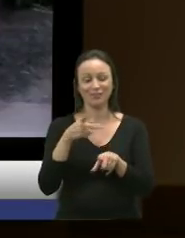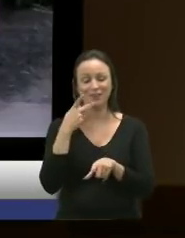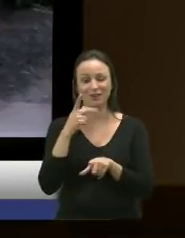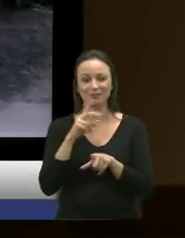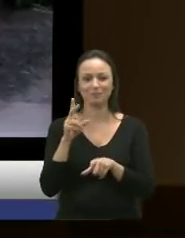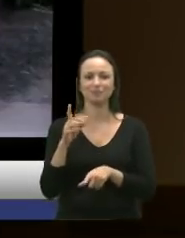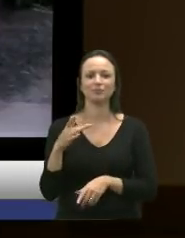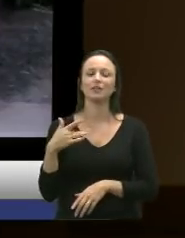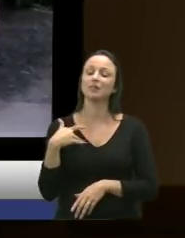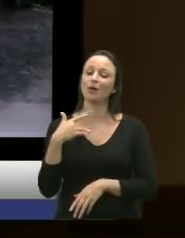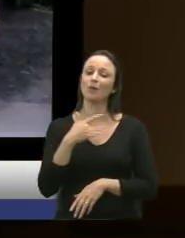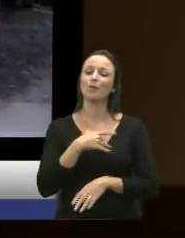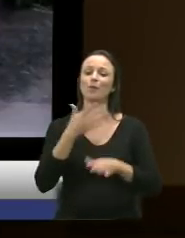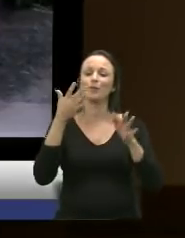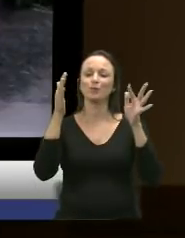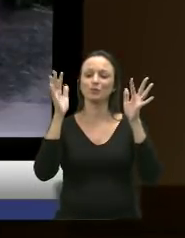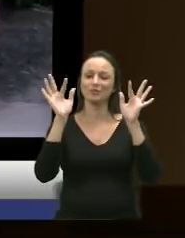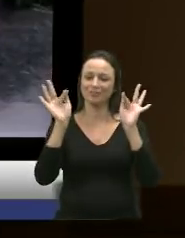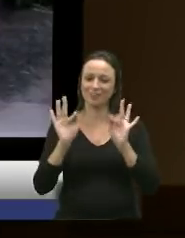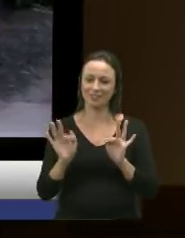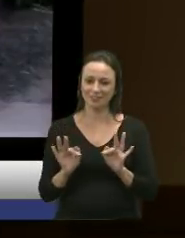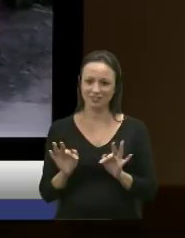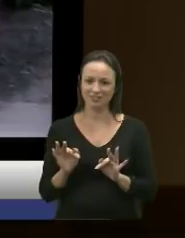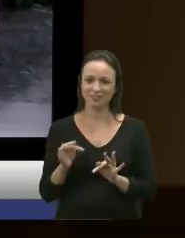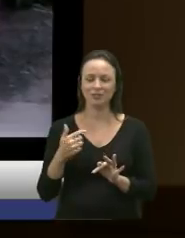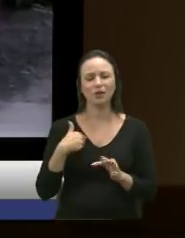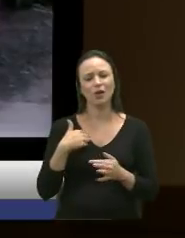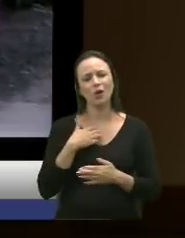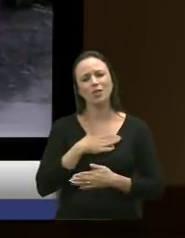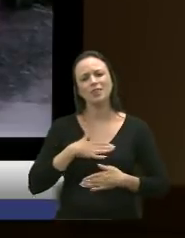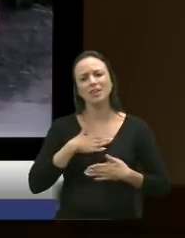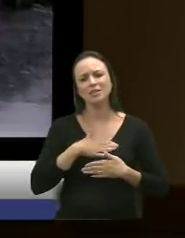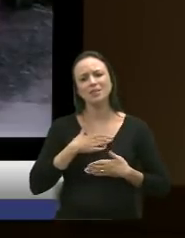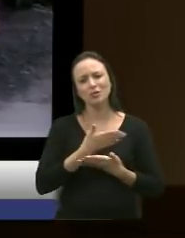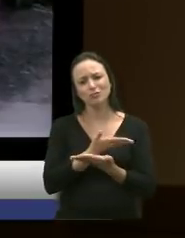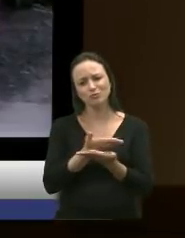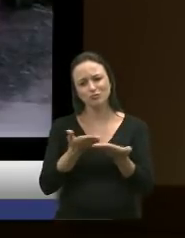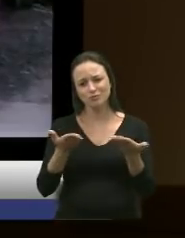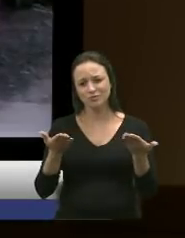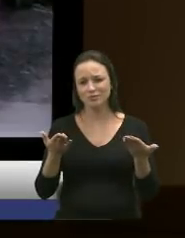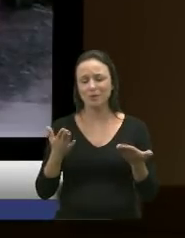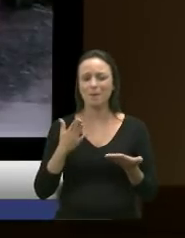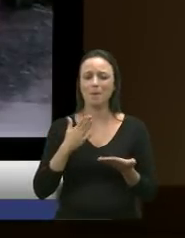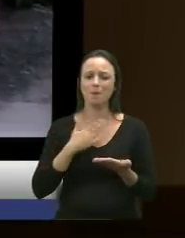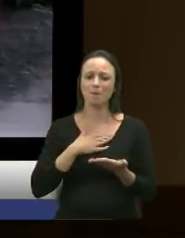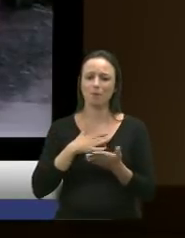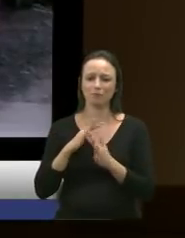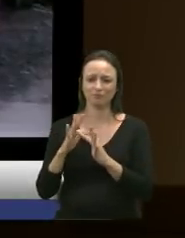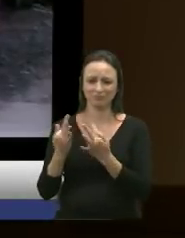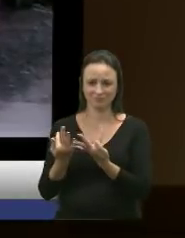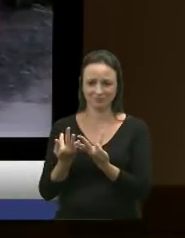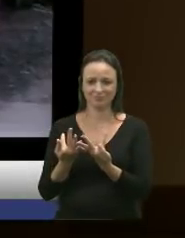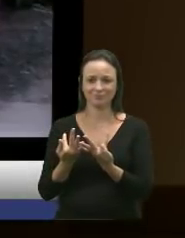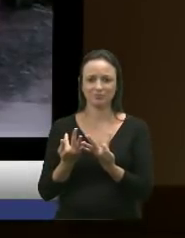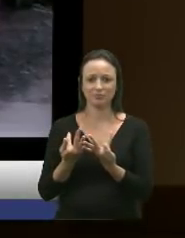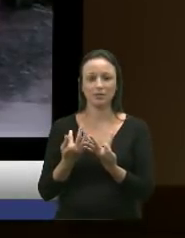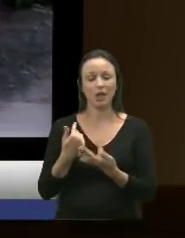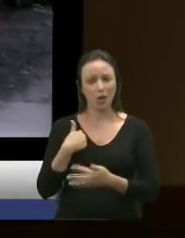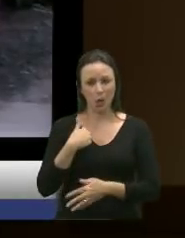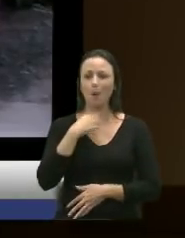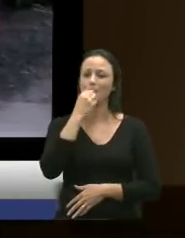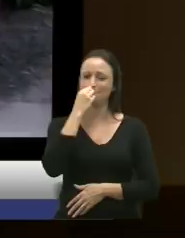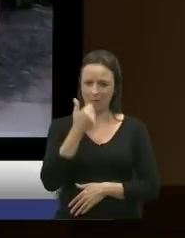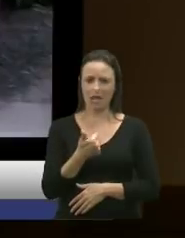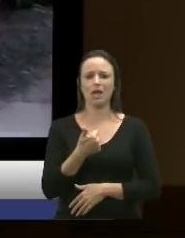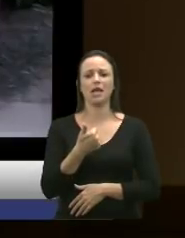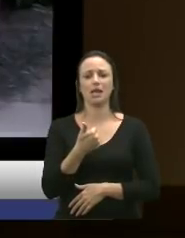Saúde e felicidade, e que eu desejo a todos os meus. Eu vou indo bem,